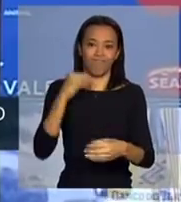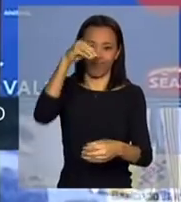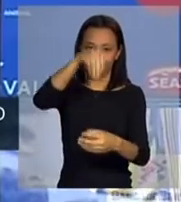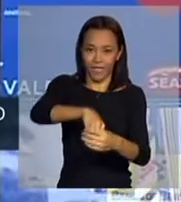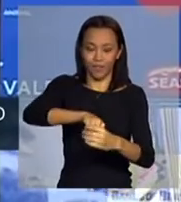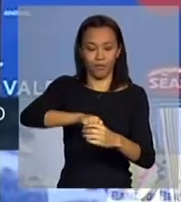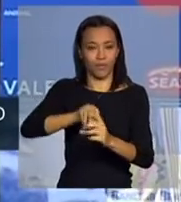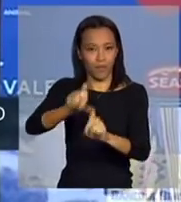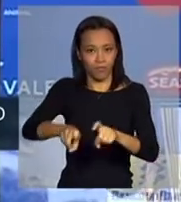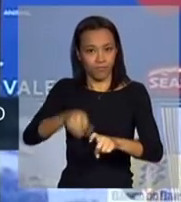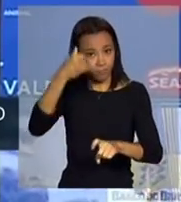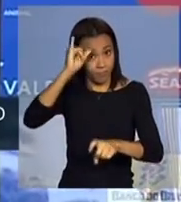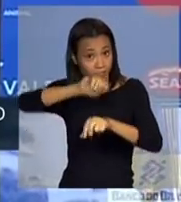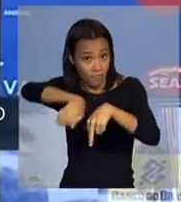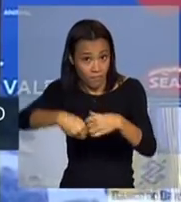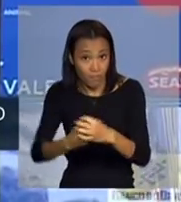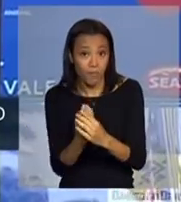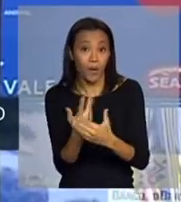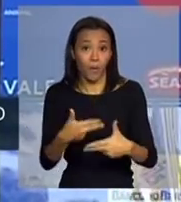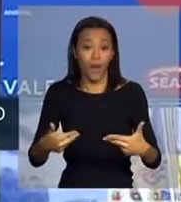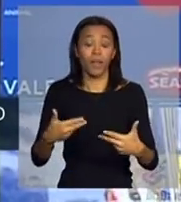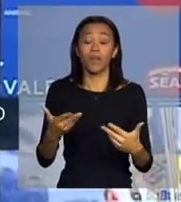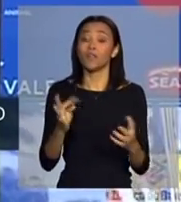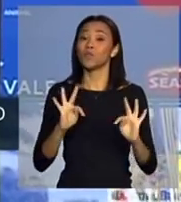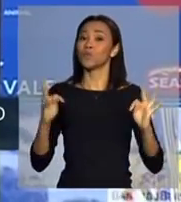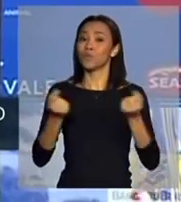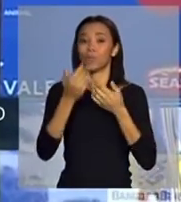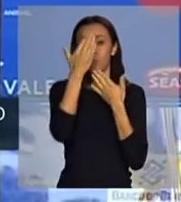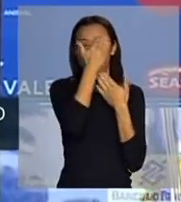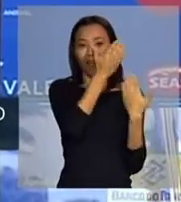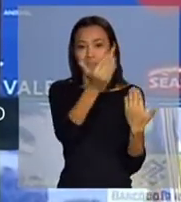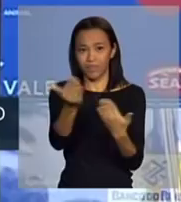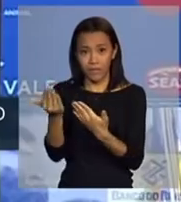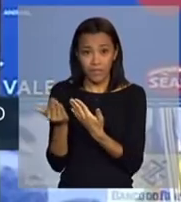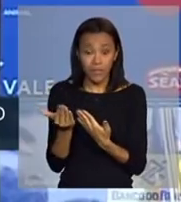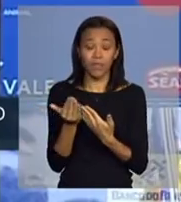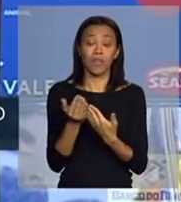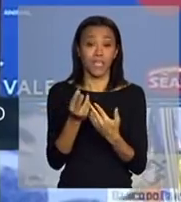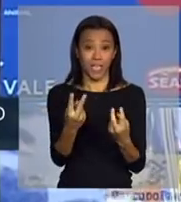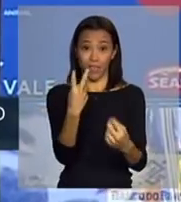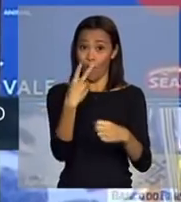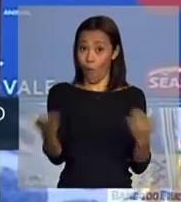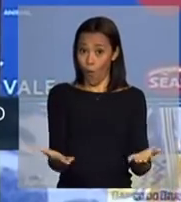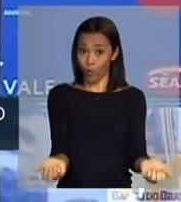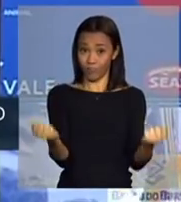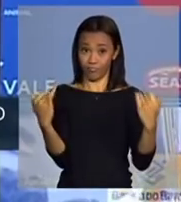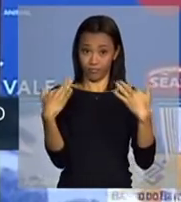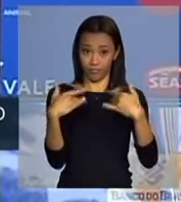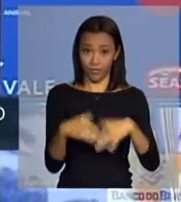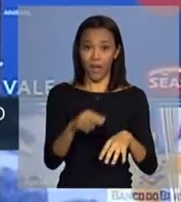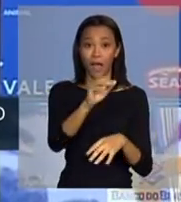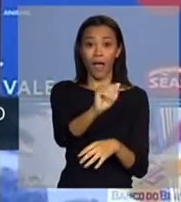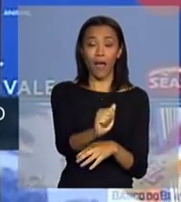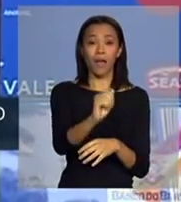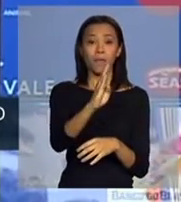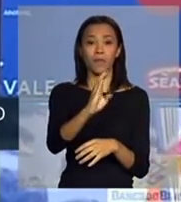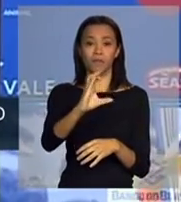então, neste momento, sobretudo, agradecer a todos que prestigiam a BCZ e seus parceiros nessa